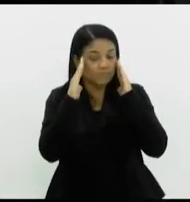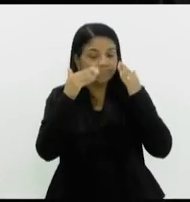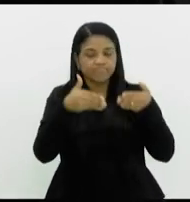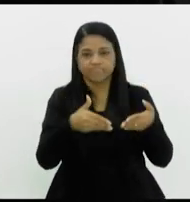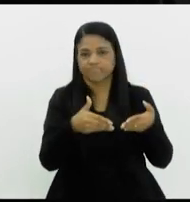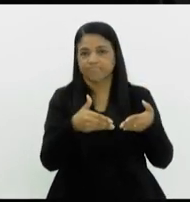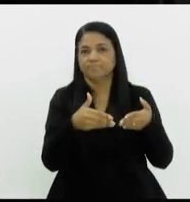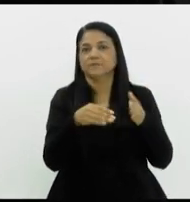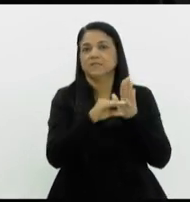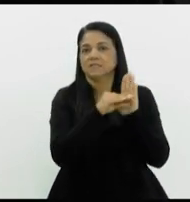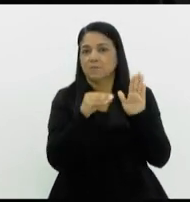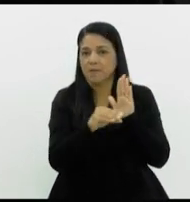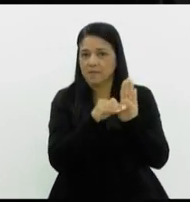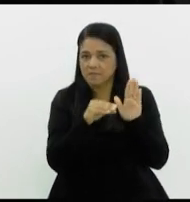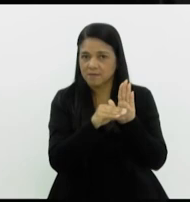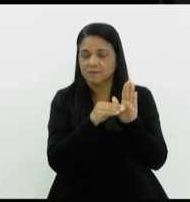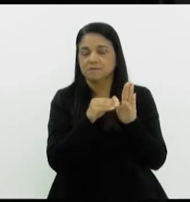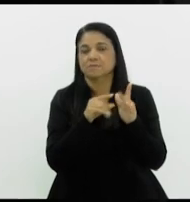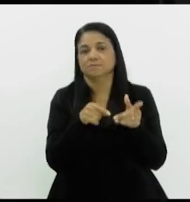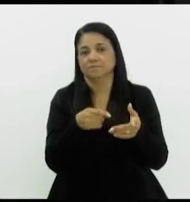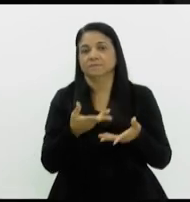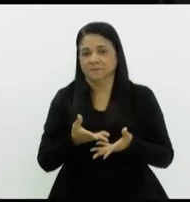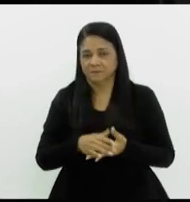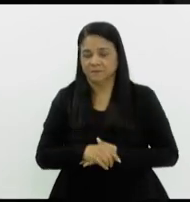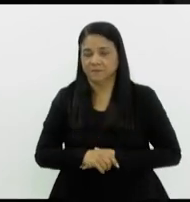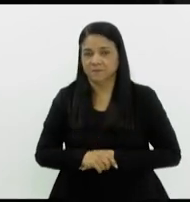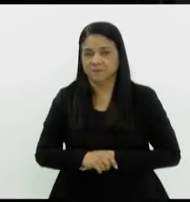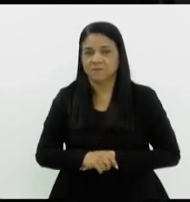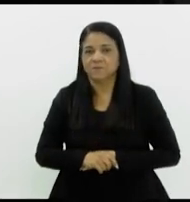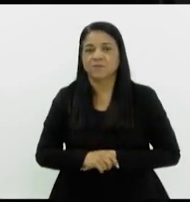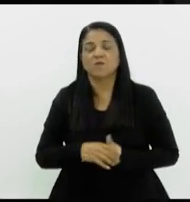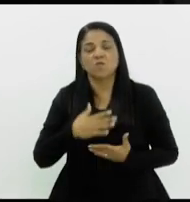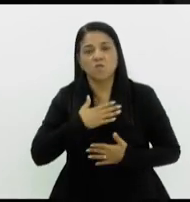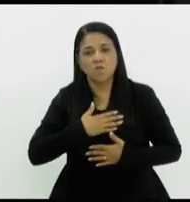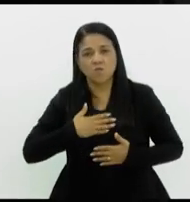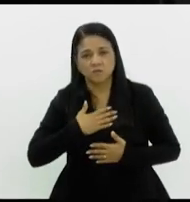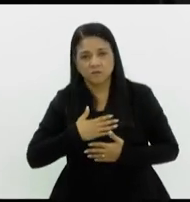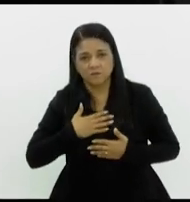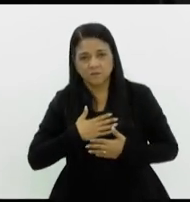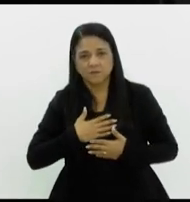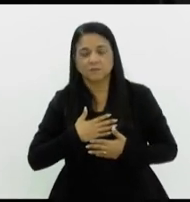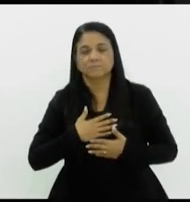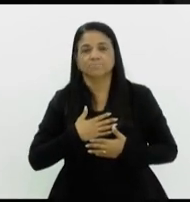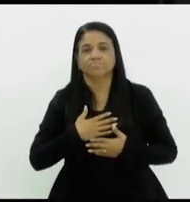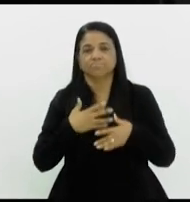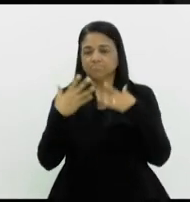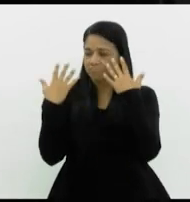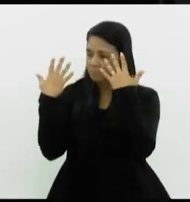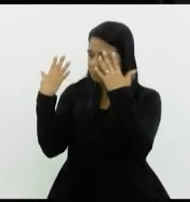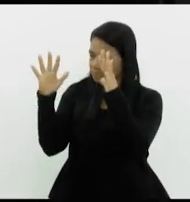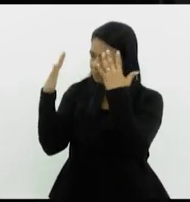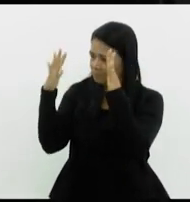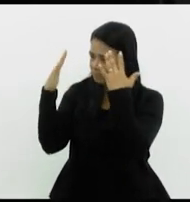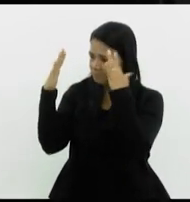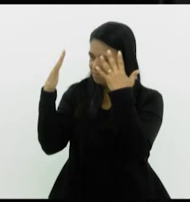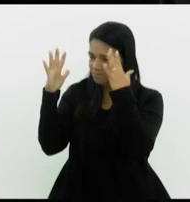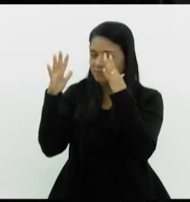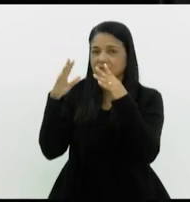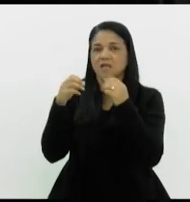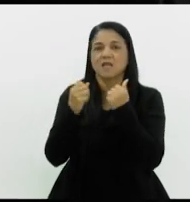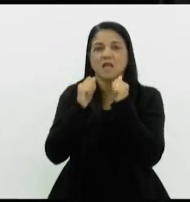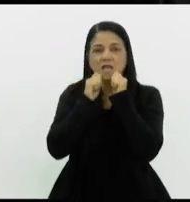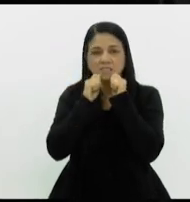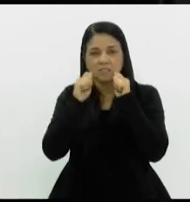dessas emendas e a sua sistemática. Então, eu gostaria, primeiramente, de parabenizar a